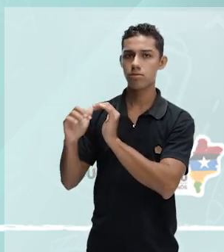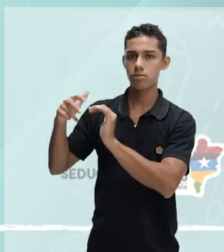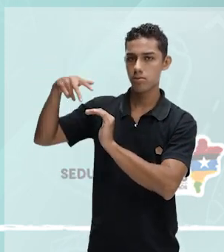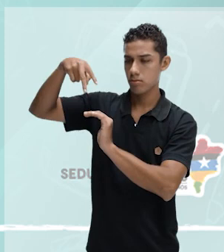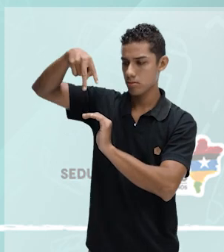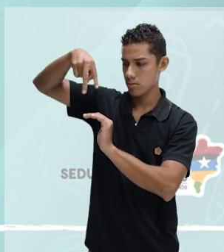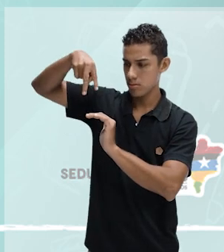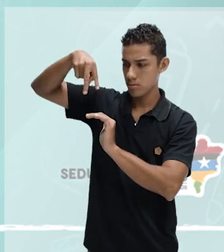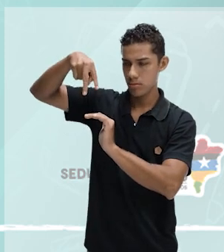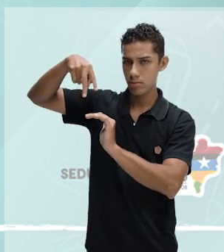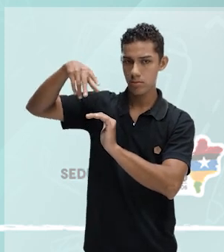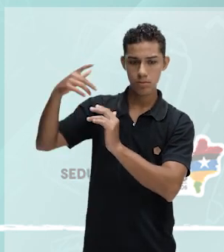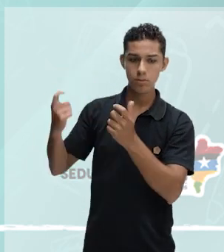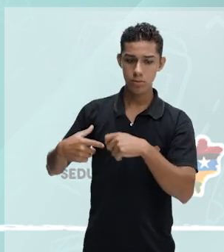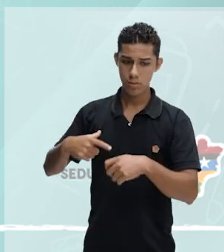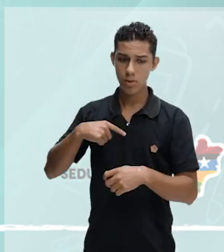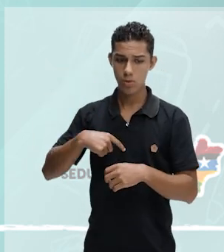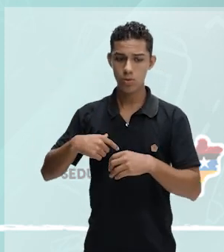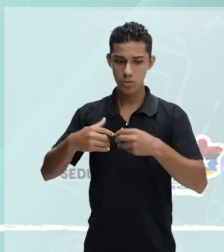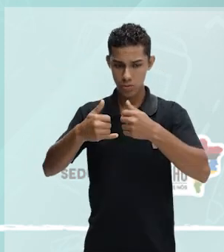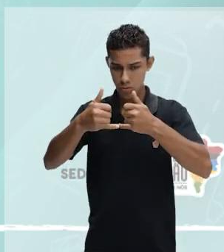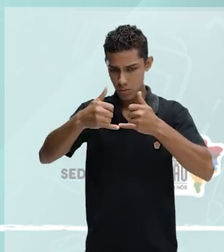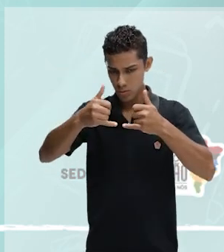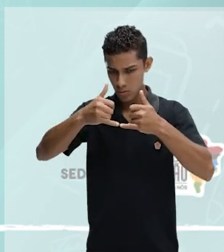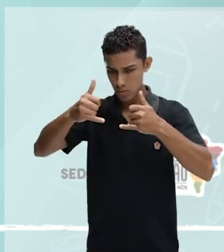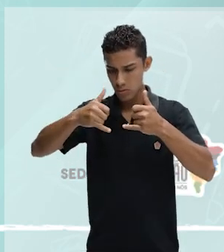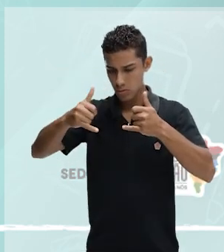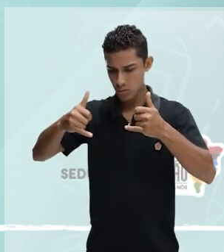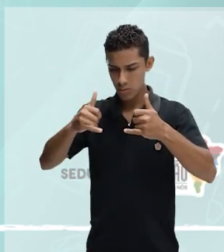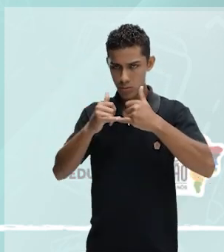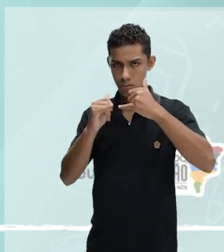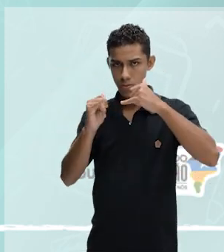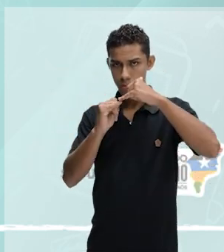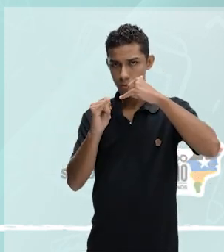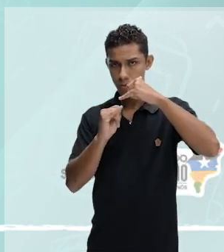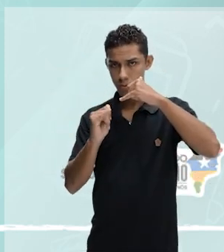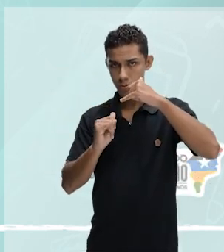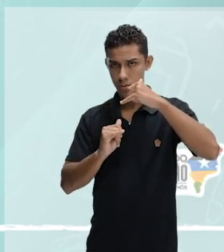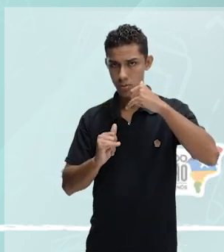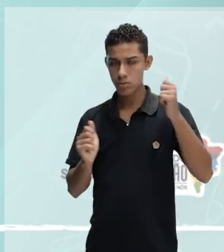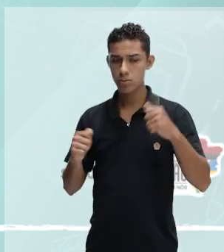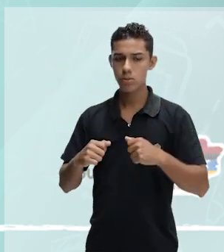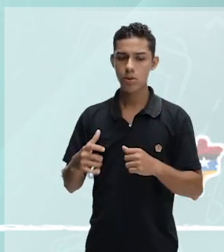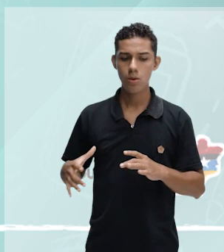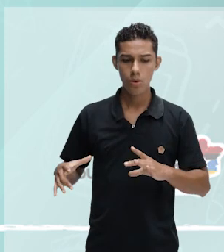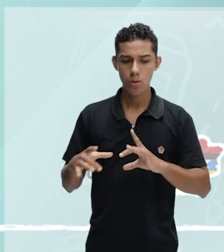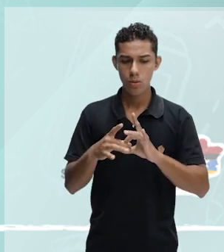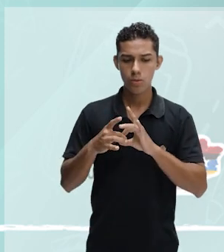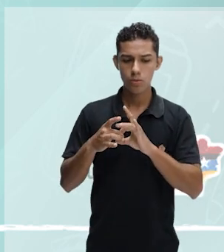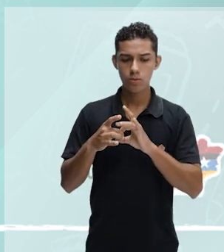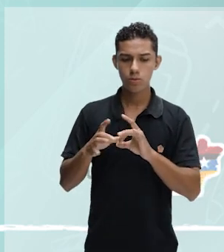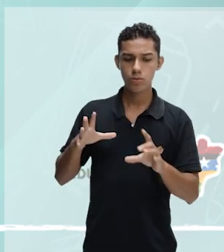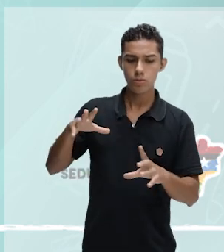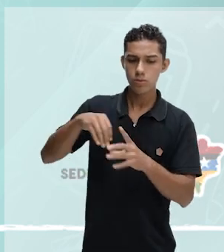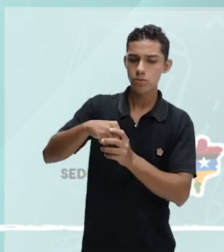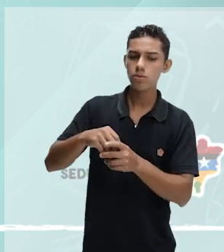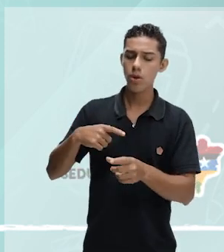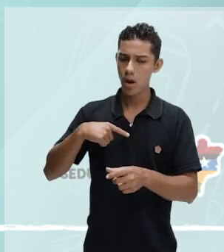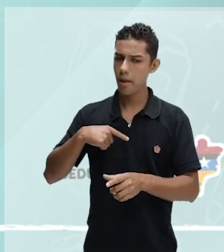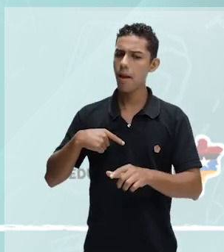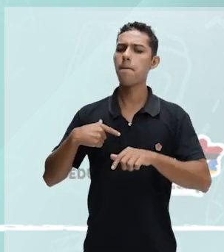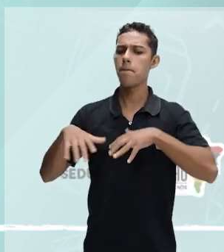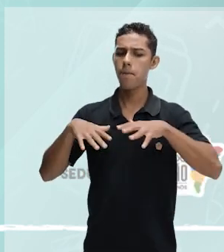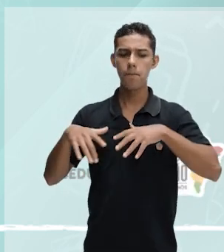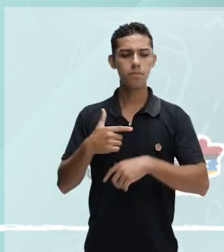que existem umas suturas. Isso são as articulações, são onde os ossos se unem, se fundem, mas tem